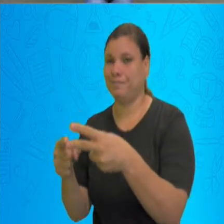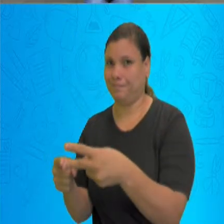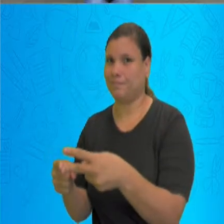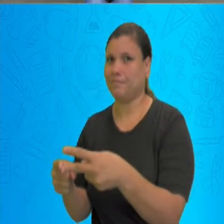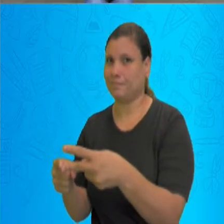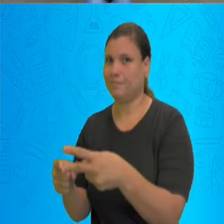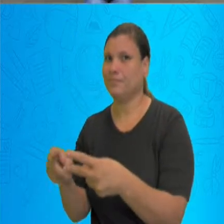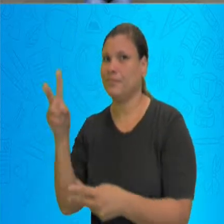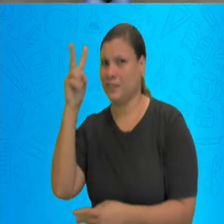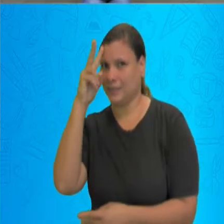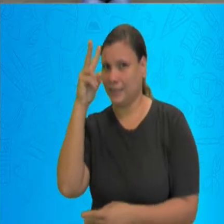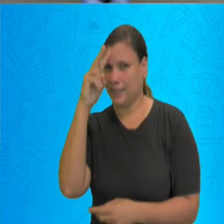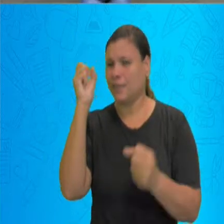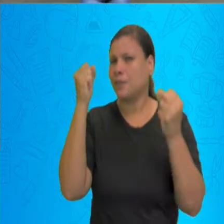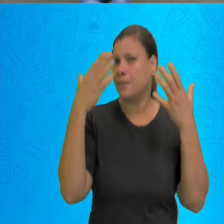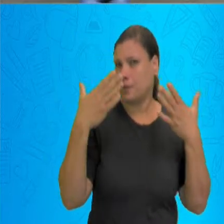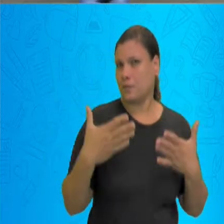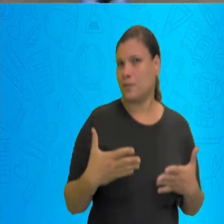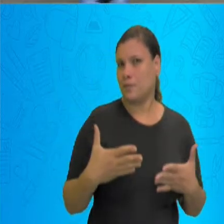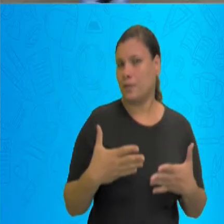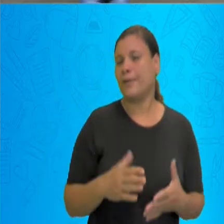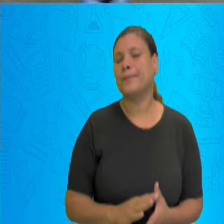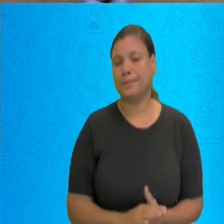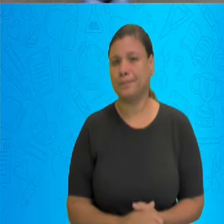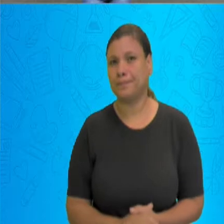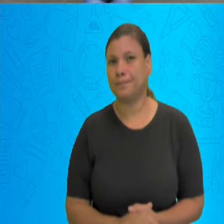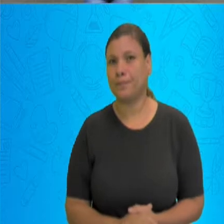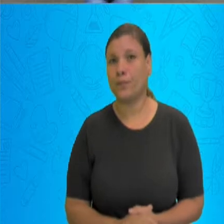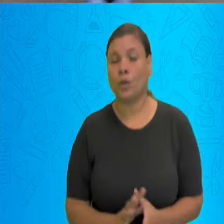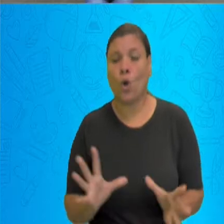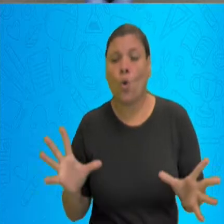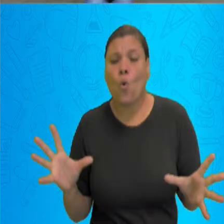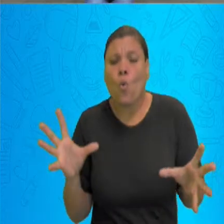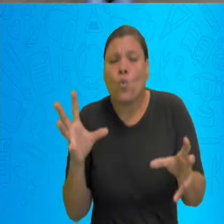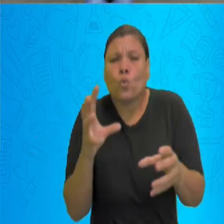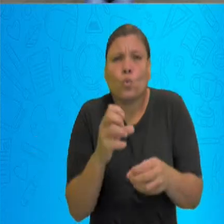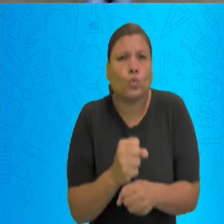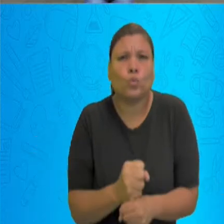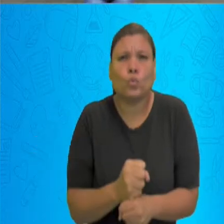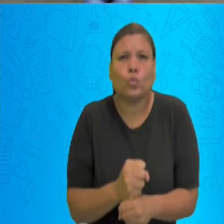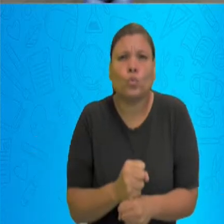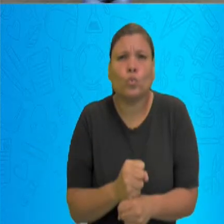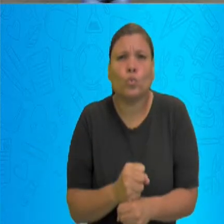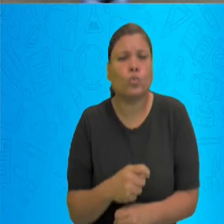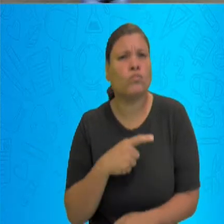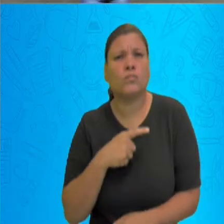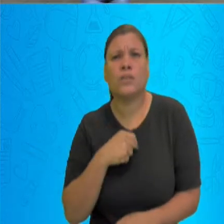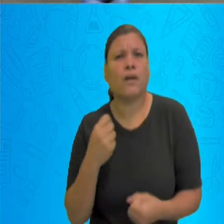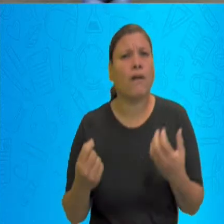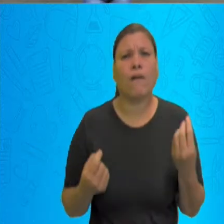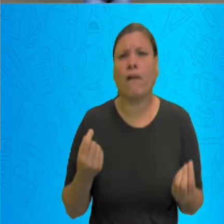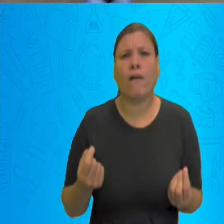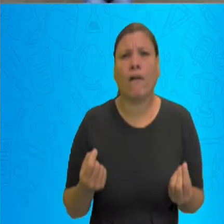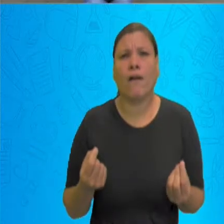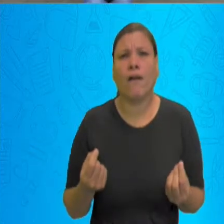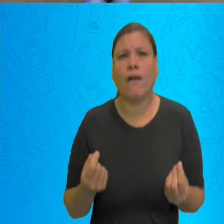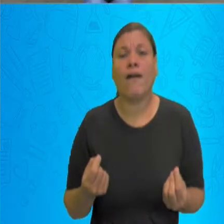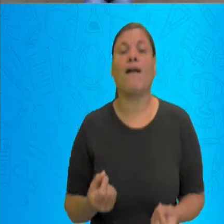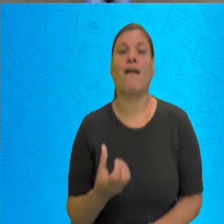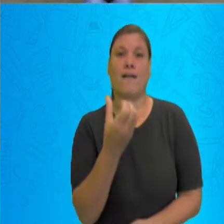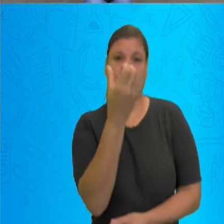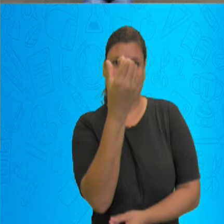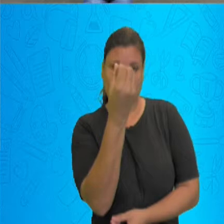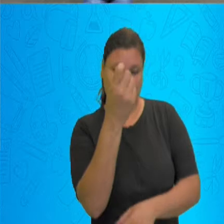Já o futuro, dividido em 2: futuro do presente, futuro do pretérito. Temos aqui um total